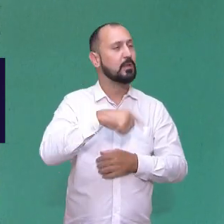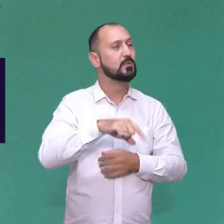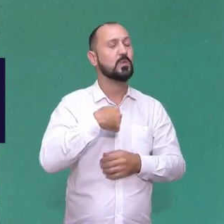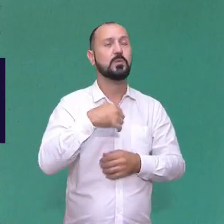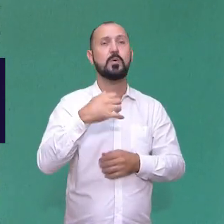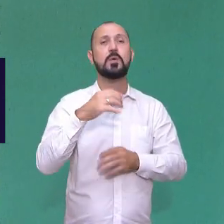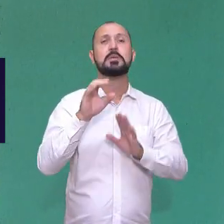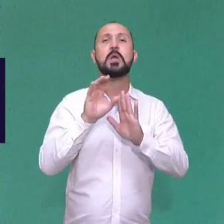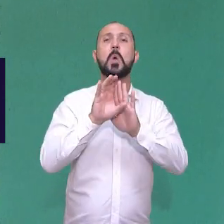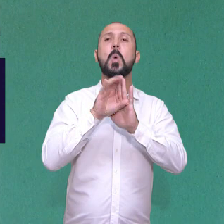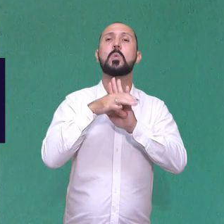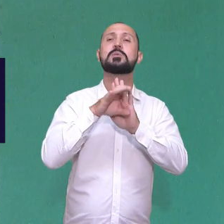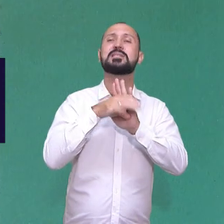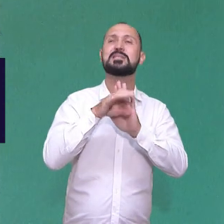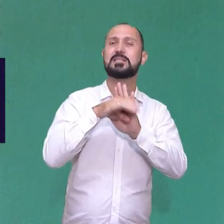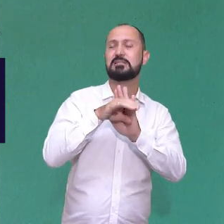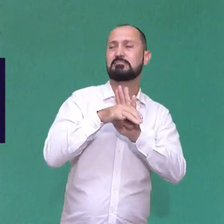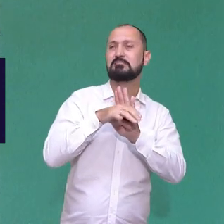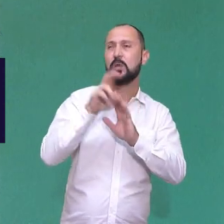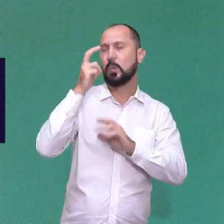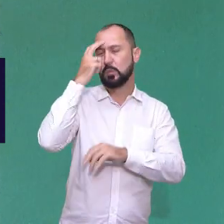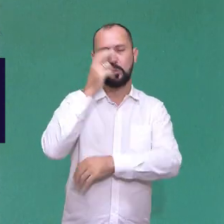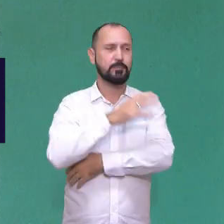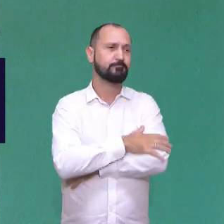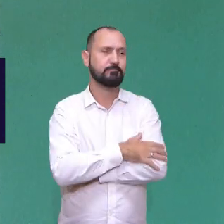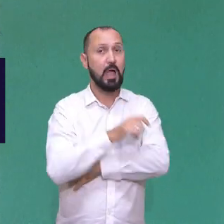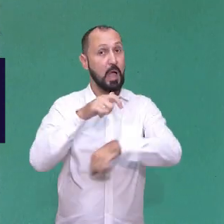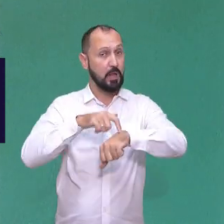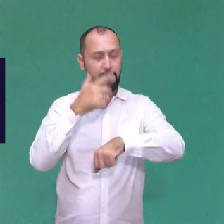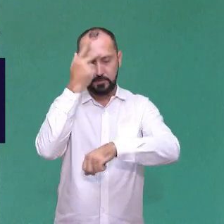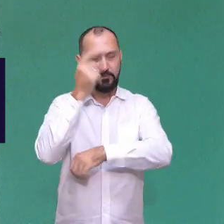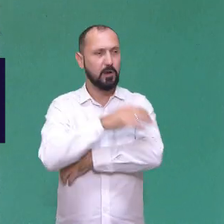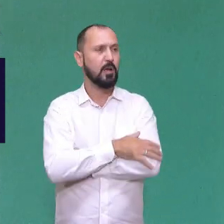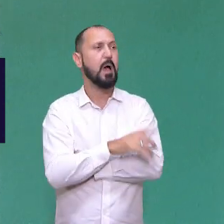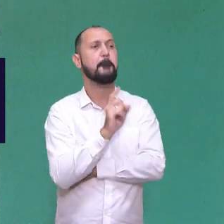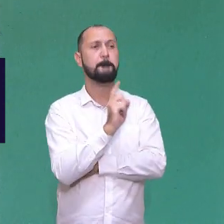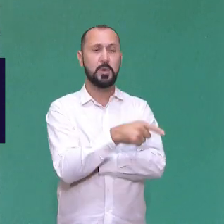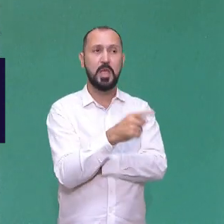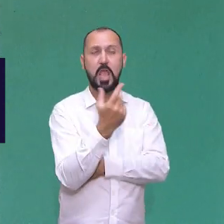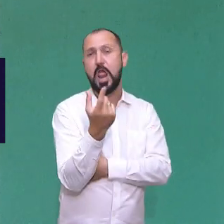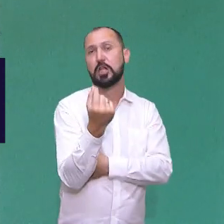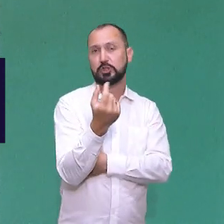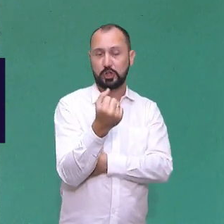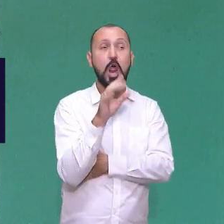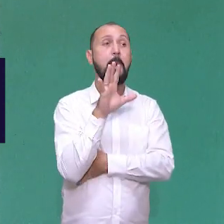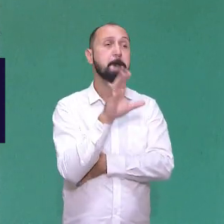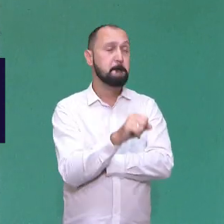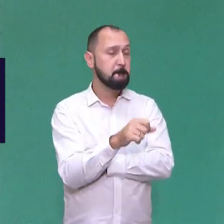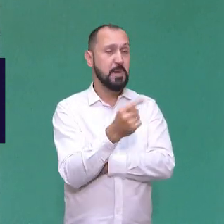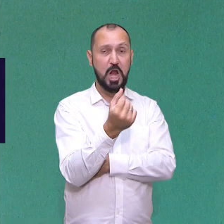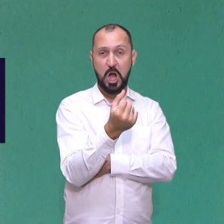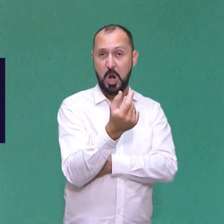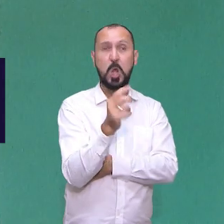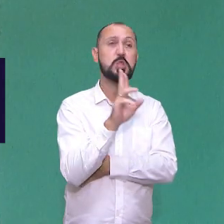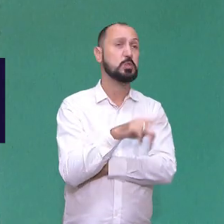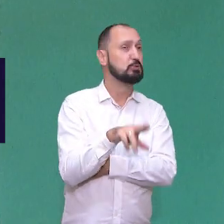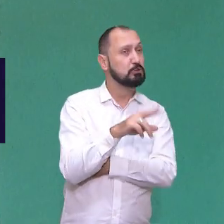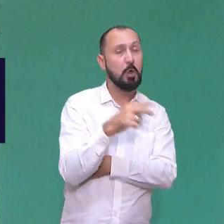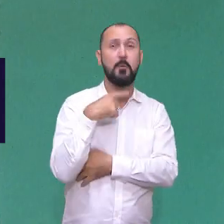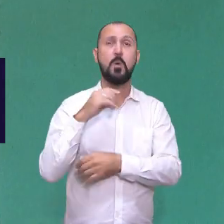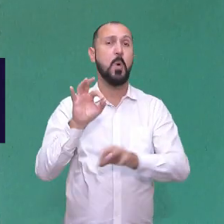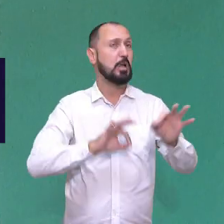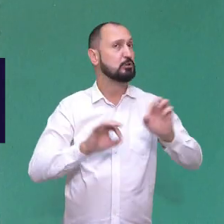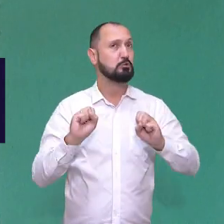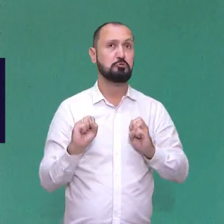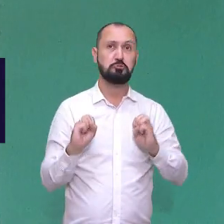é que existe uma banalização com o conceito de cultura. Quando a pessoa fala assim, olha, porque o sujeito pegou lá para